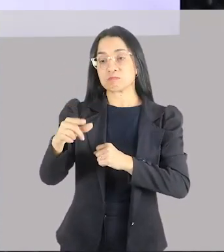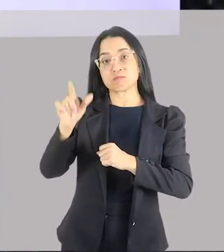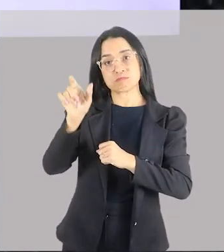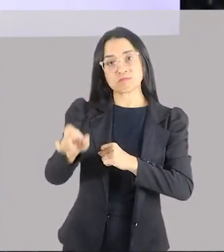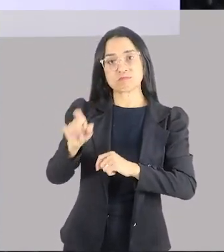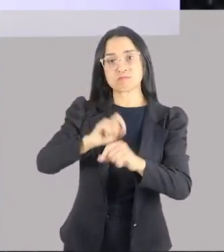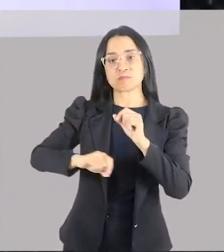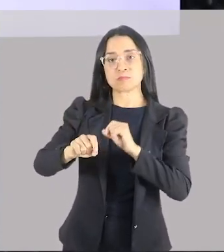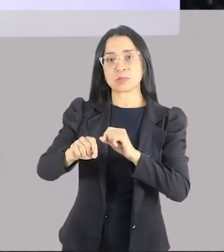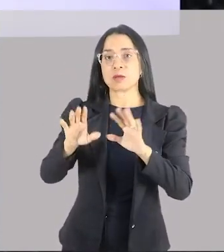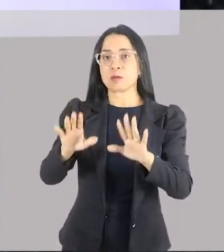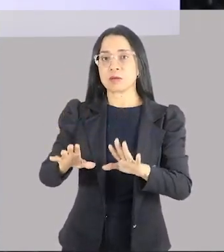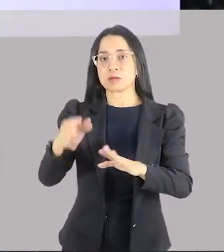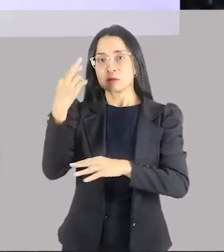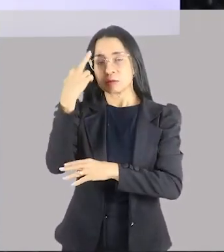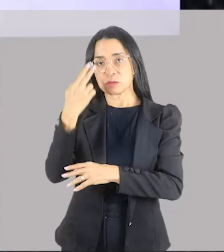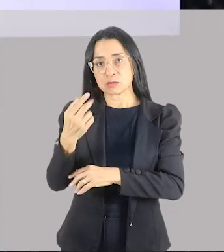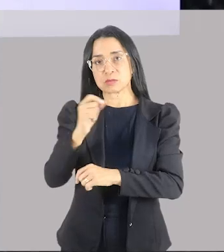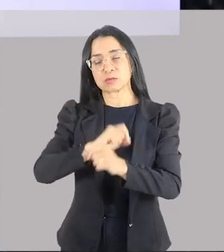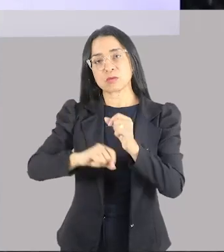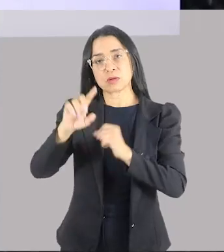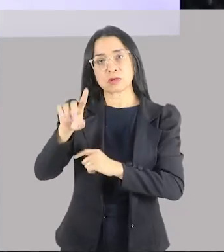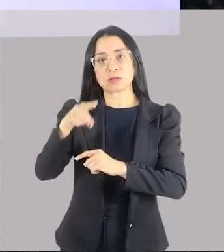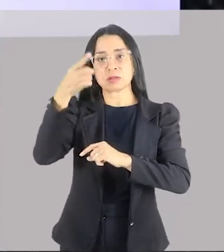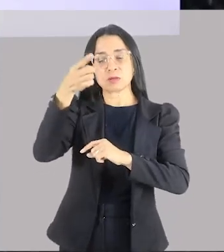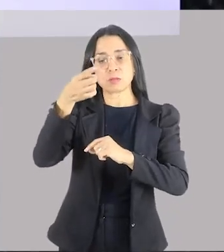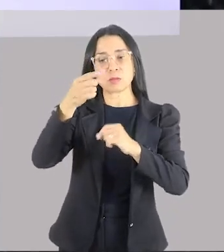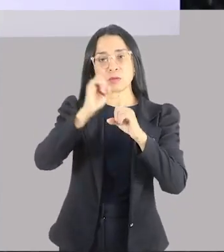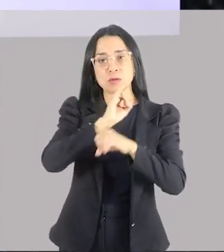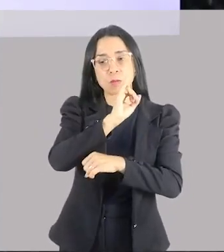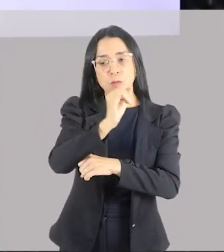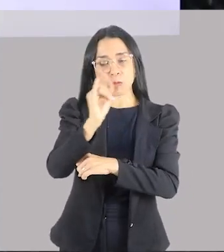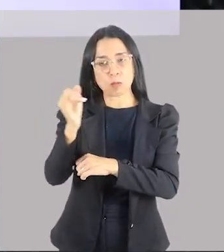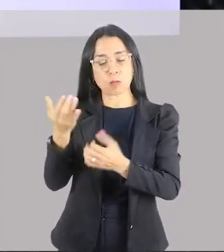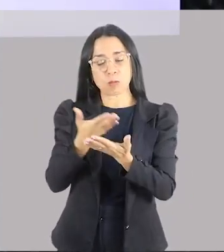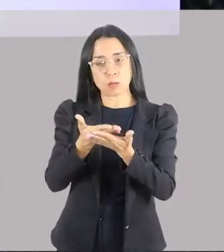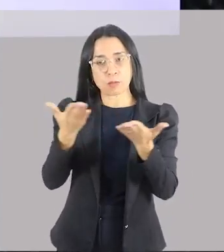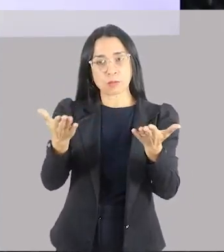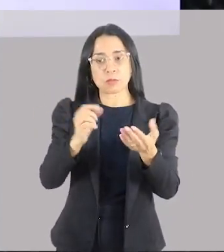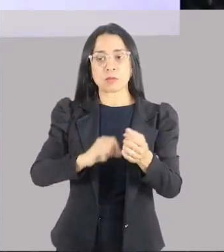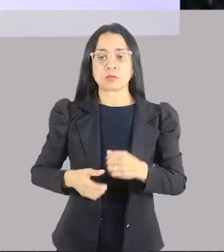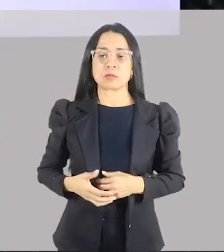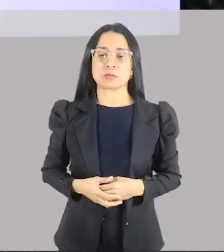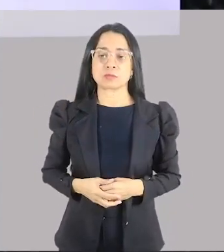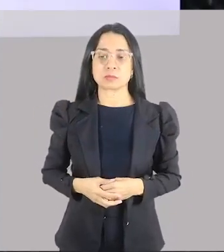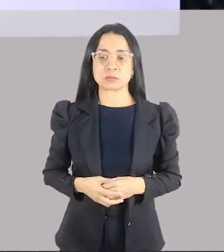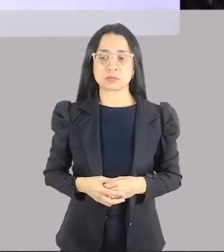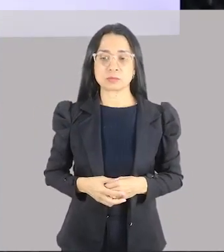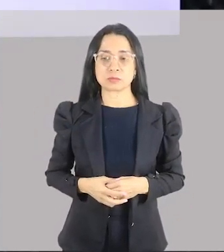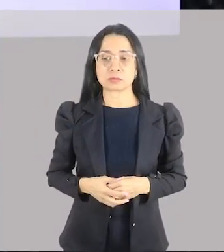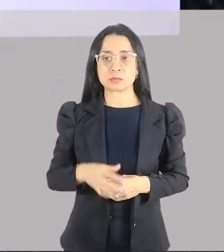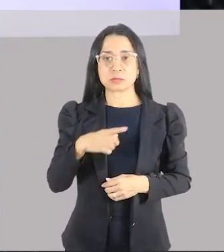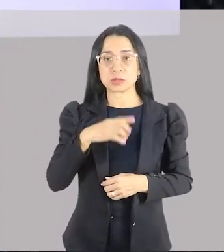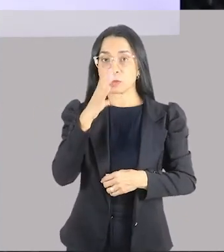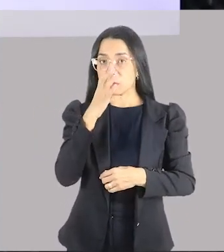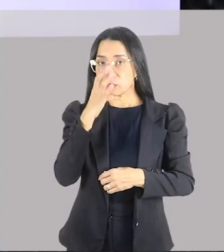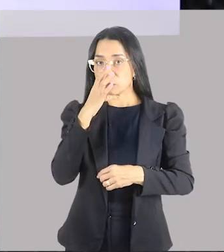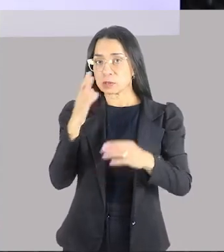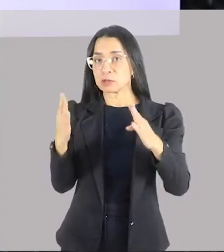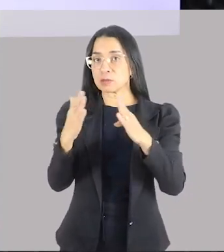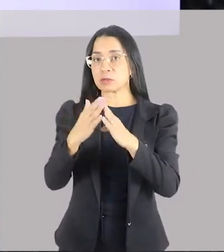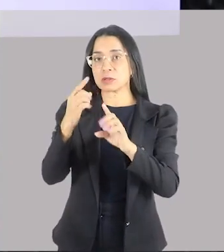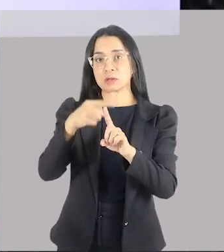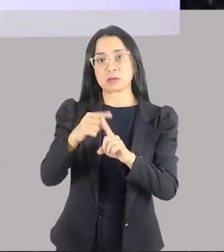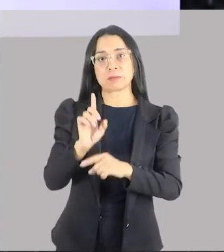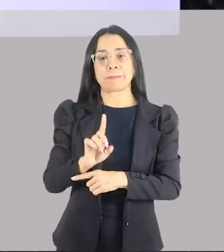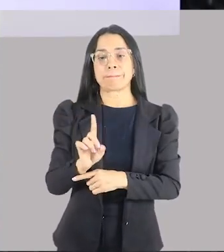história que, se um dia eu tiver como gravar uma aula sobre isso, eu gravo e conto para vocês, para ficar de bom tamanho. Ele tinha uma admiração muito grande pela igreja, mas